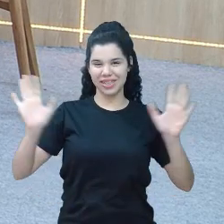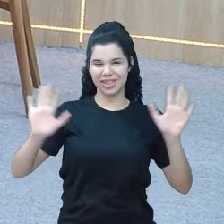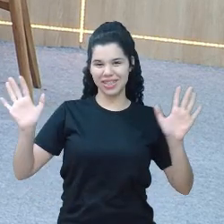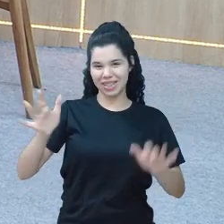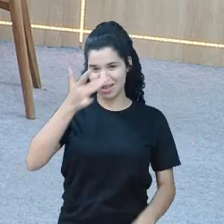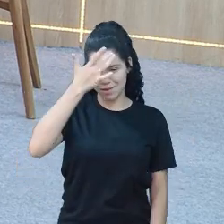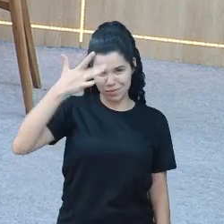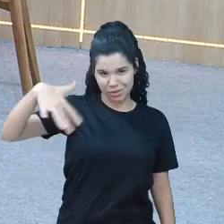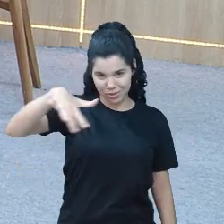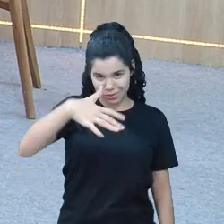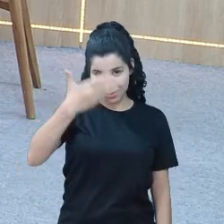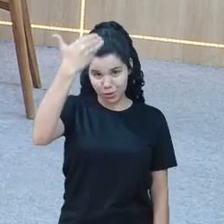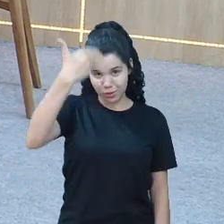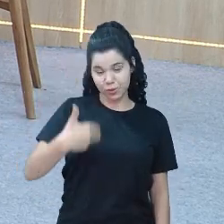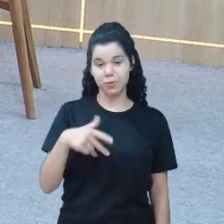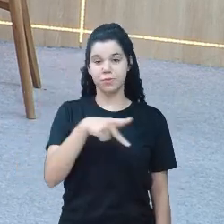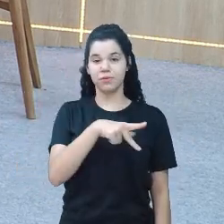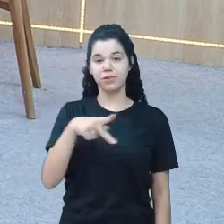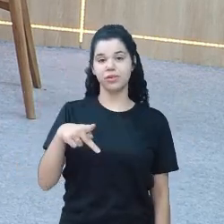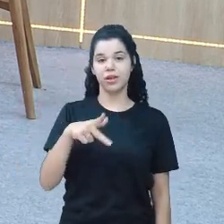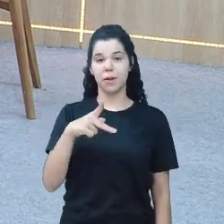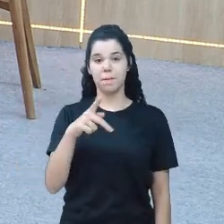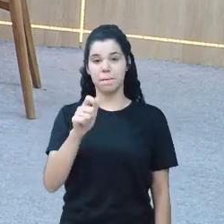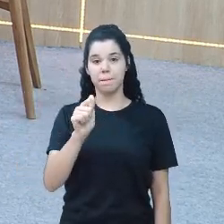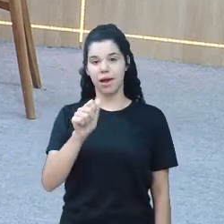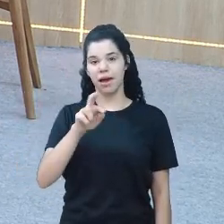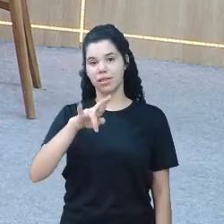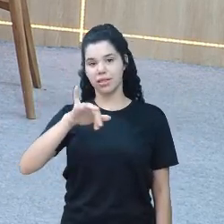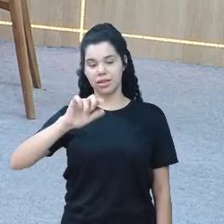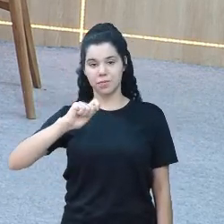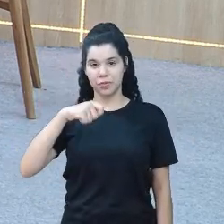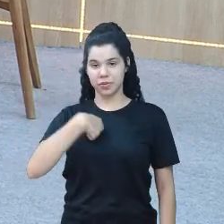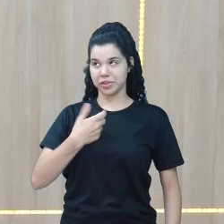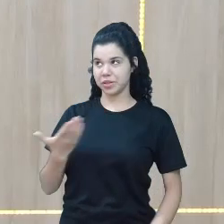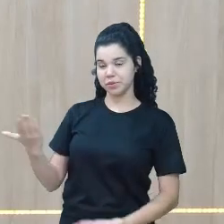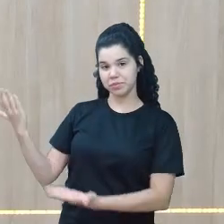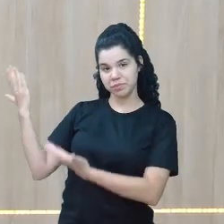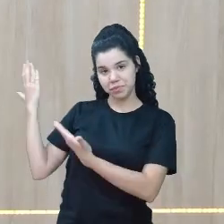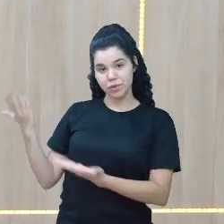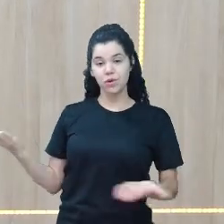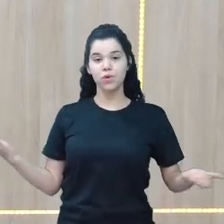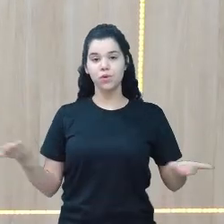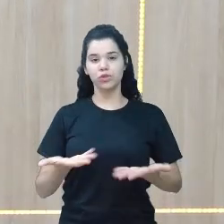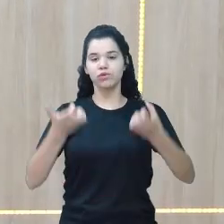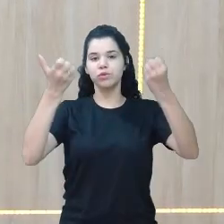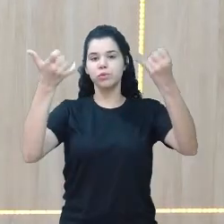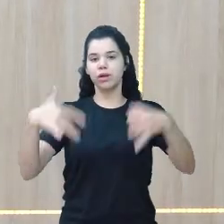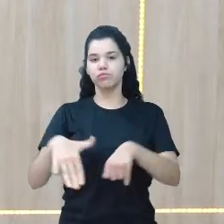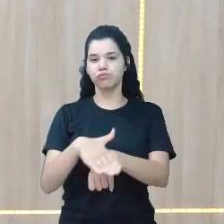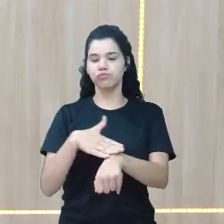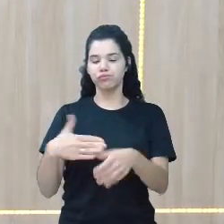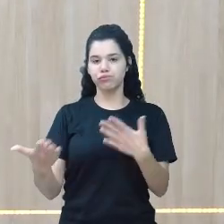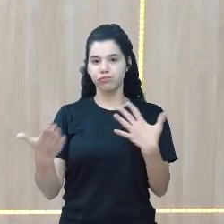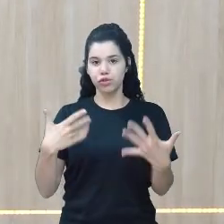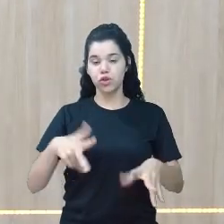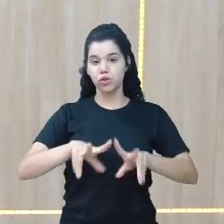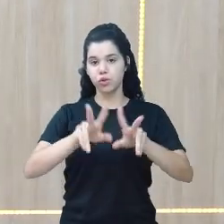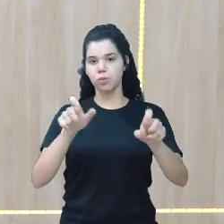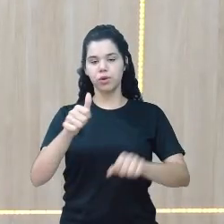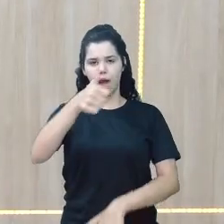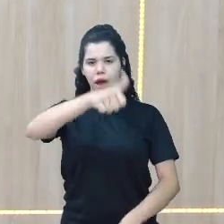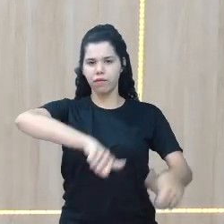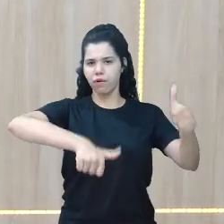Olá, eu sou a professora Patrícia Fontes, esse é o meu sinal. Nós hoje vamos conversar sobre